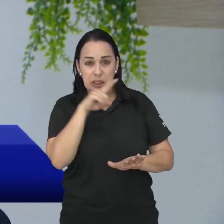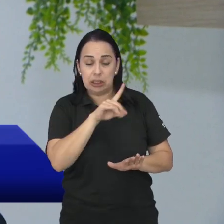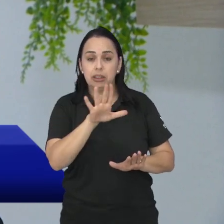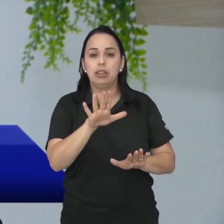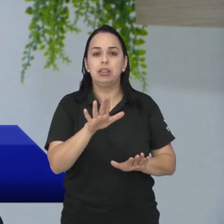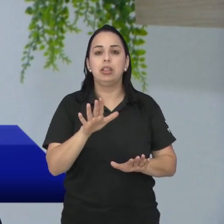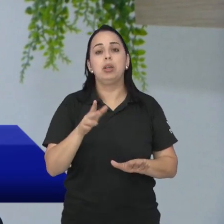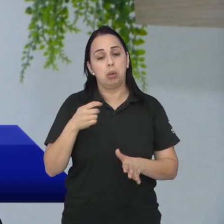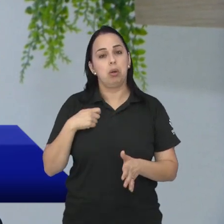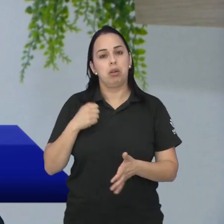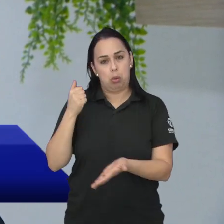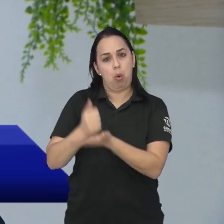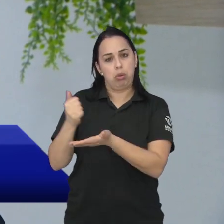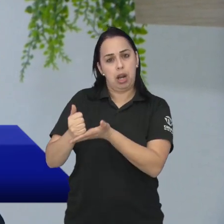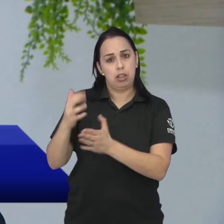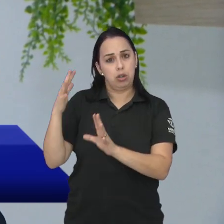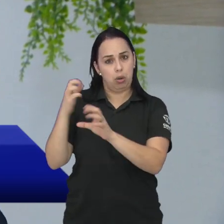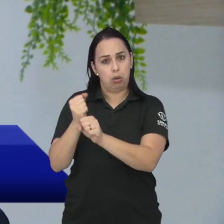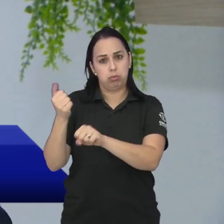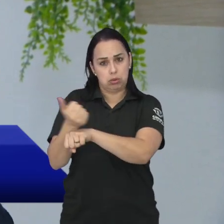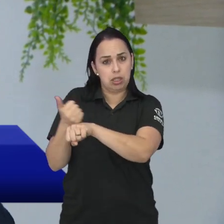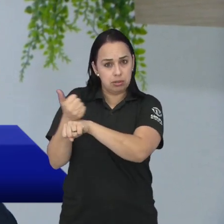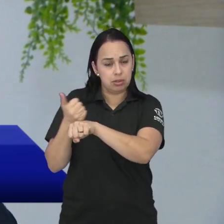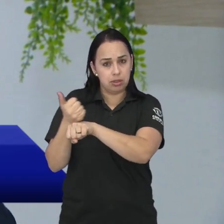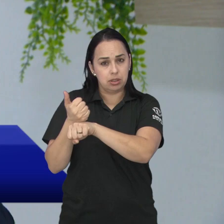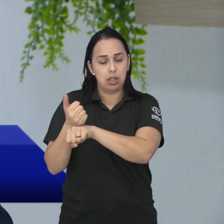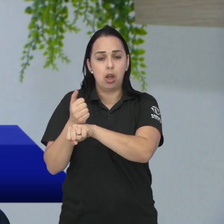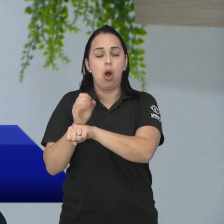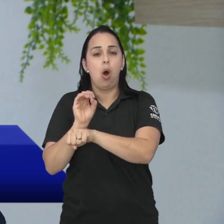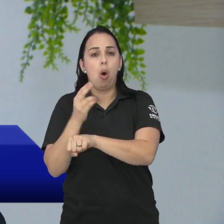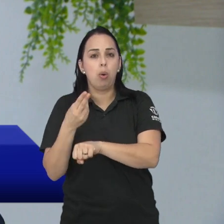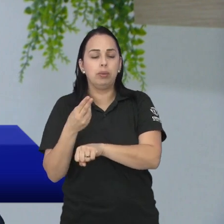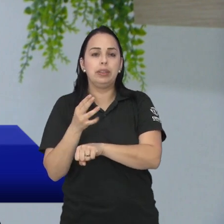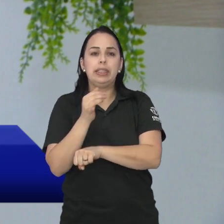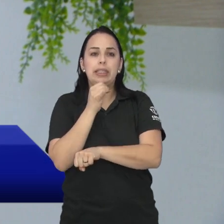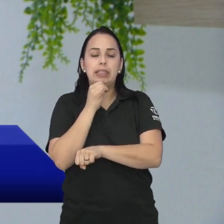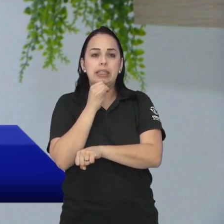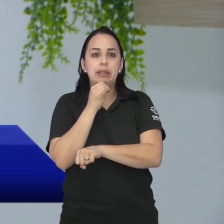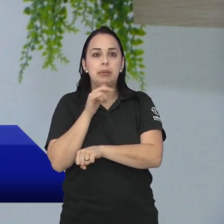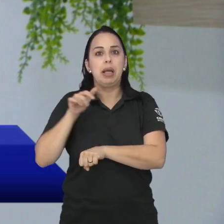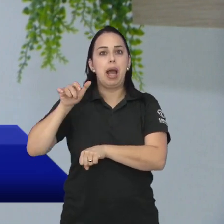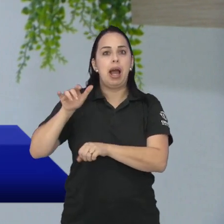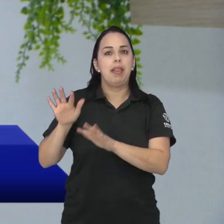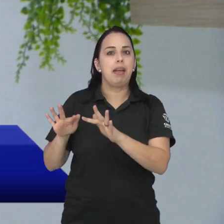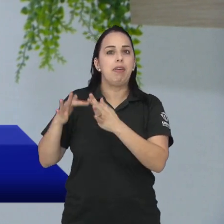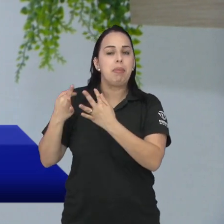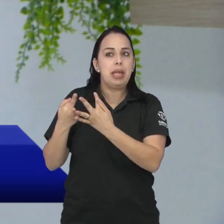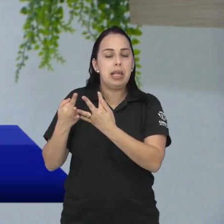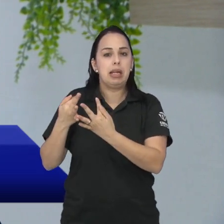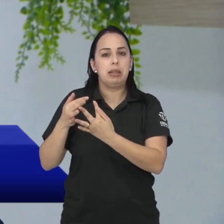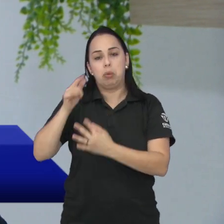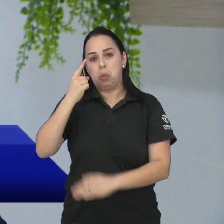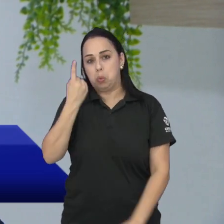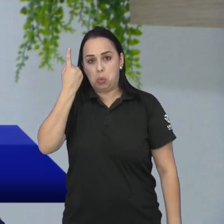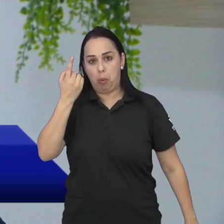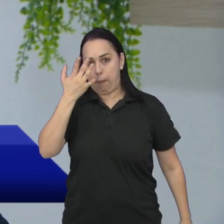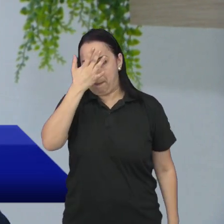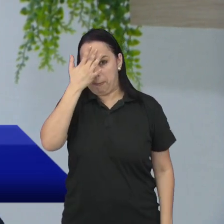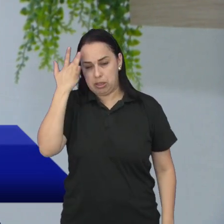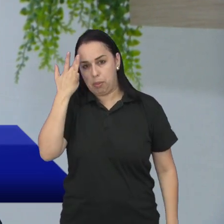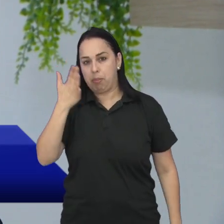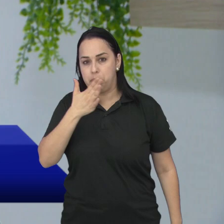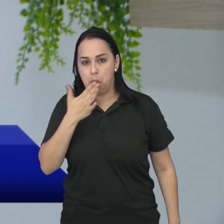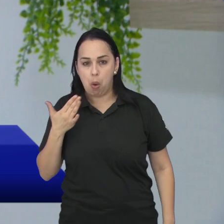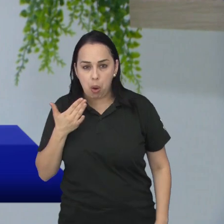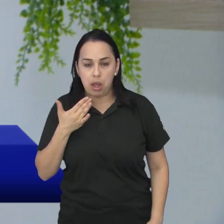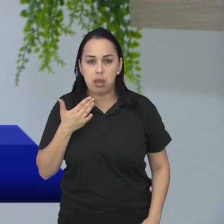com isso, que contrate um contador, ou que esteja numa situação específica, por exemplo, de falecimento de alguém da família,